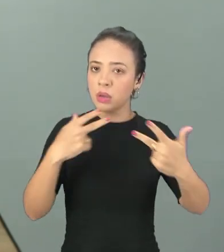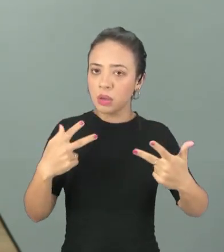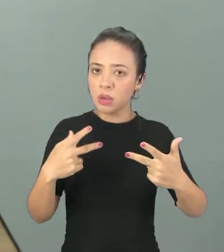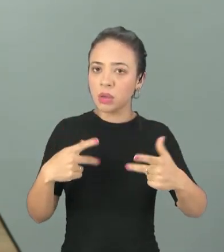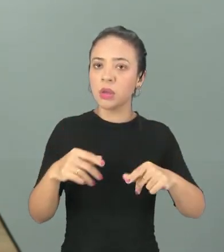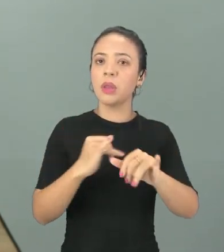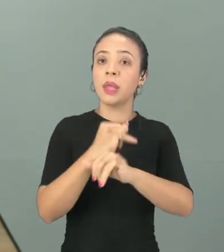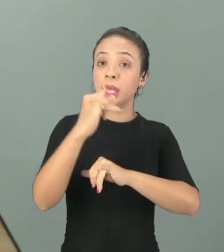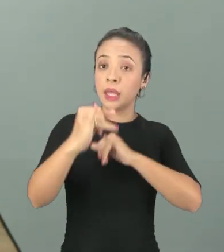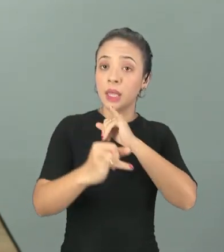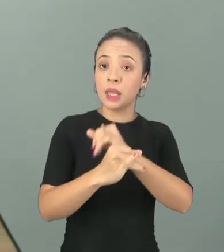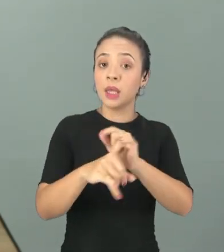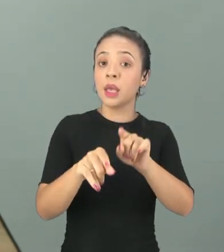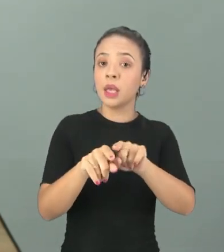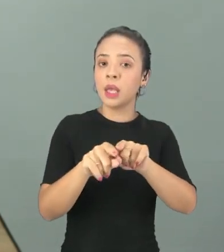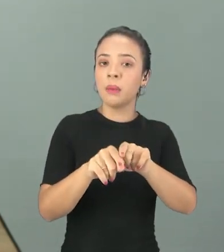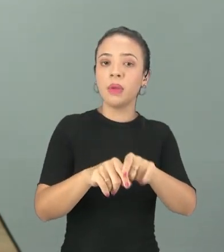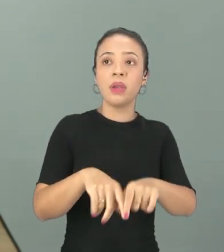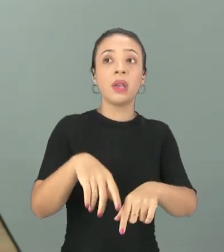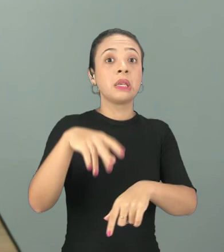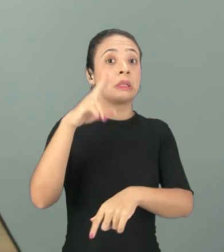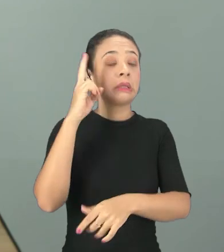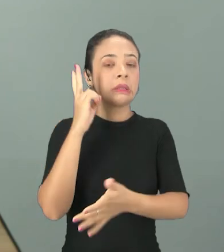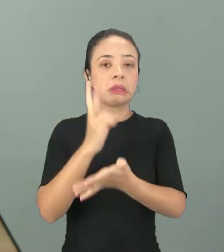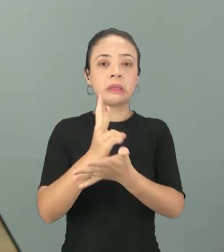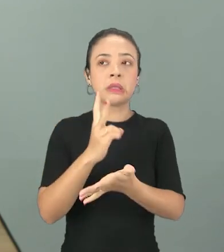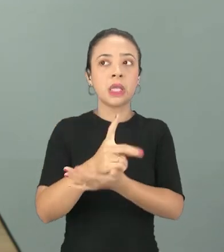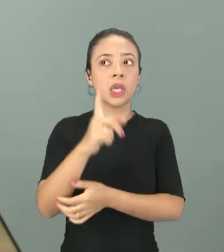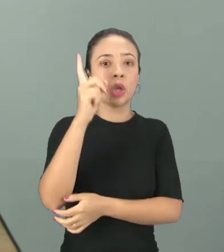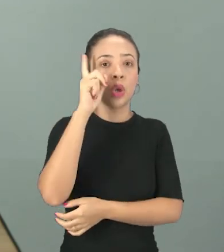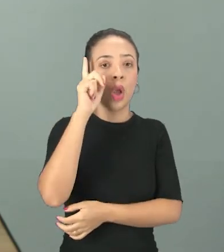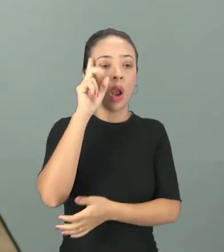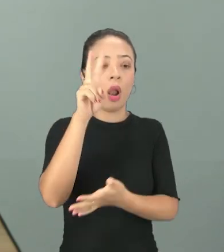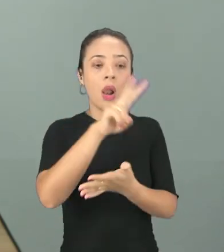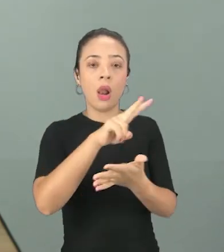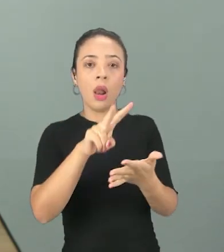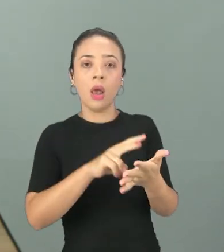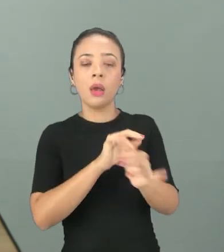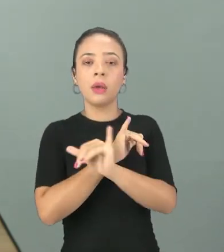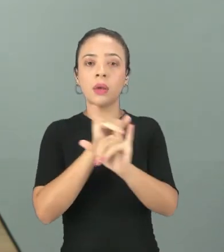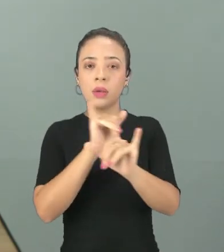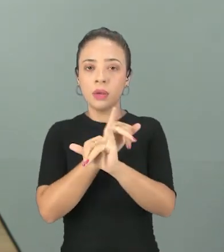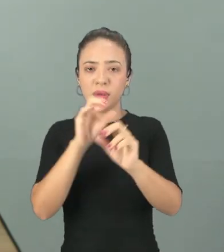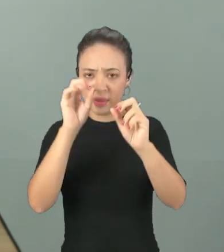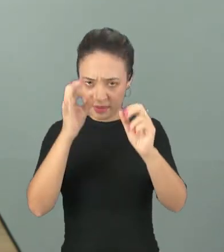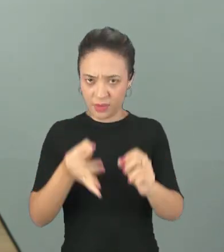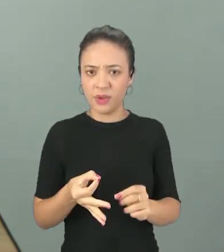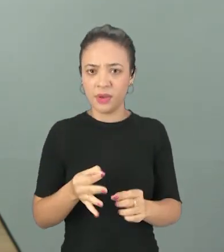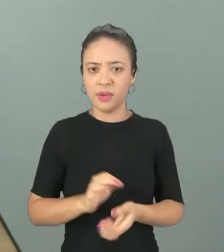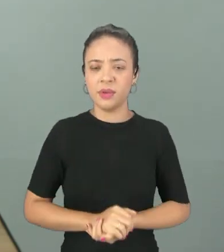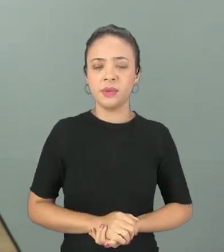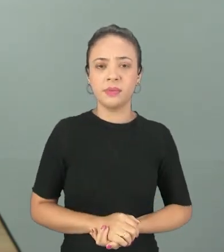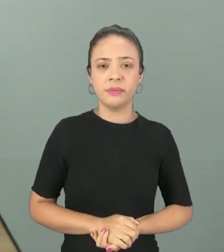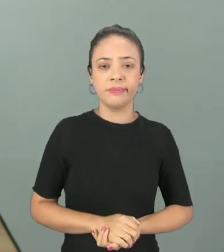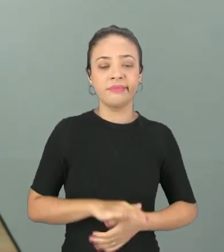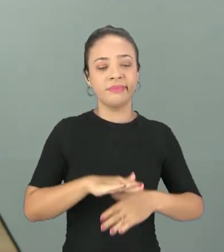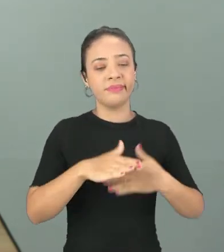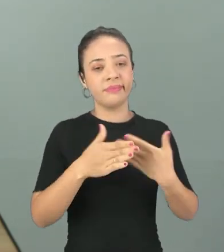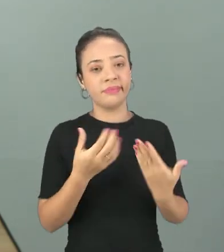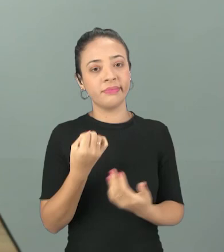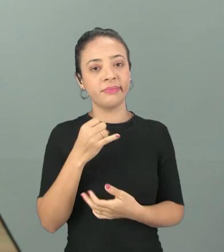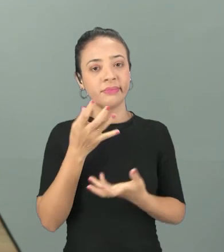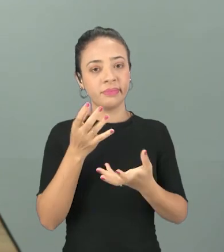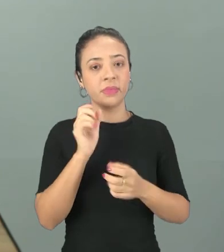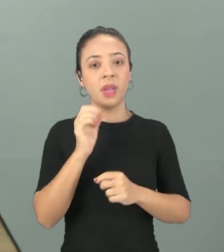com frequência ou diariamente a leitura de notícias, certo? E aí, se vocês